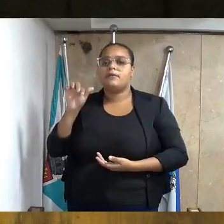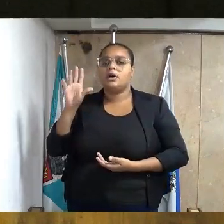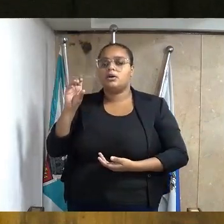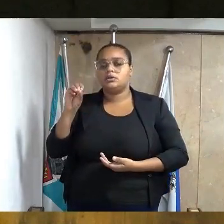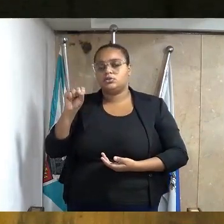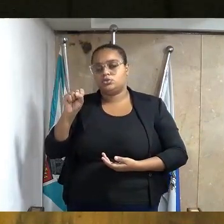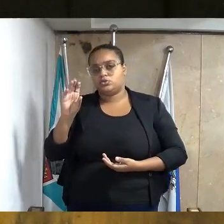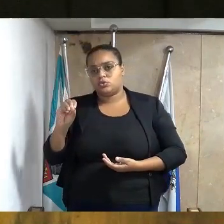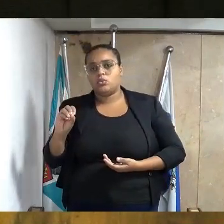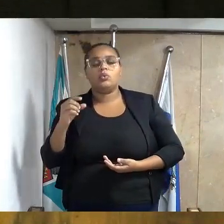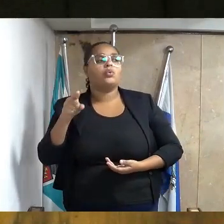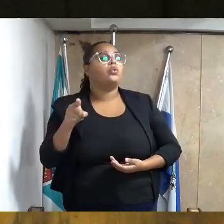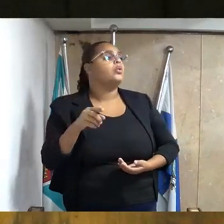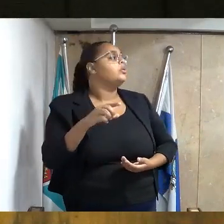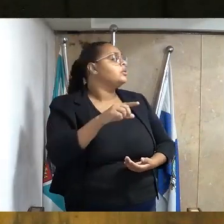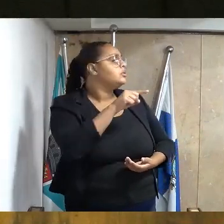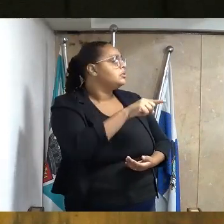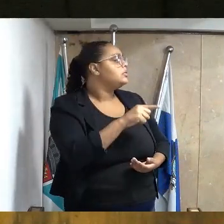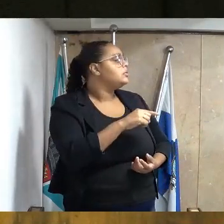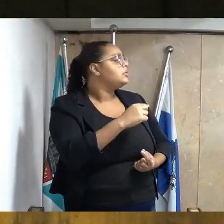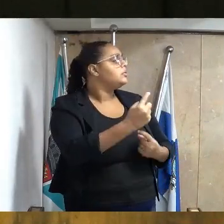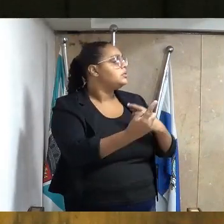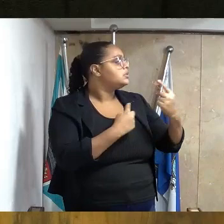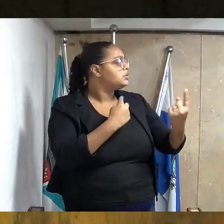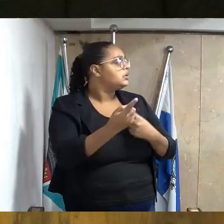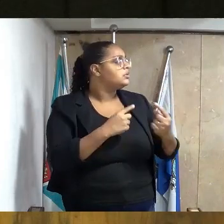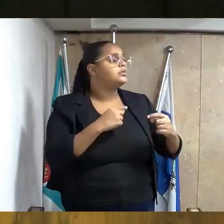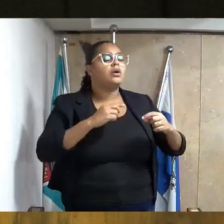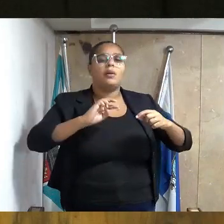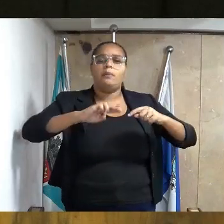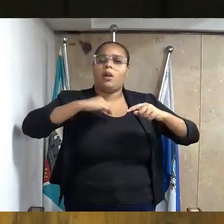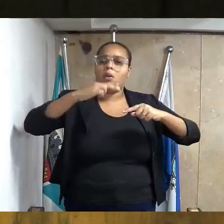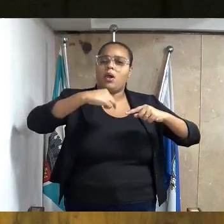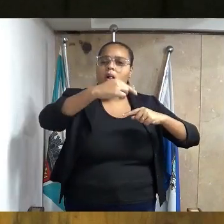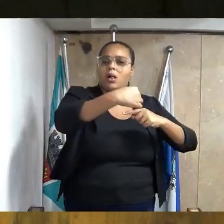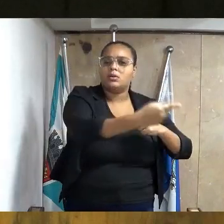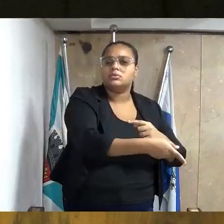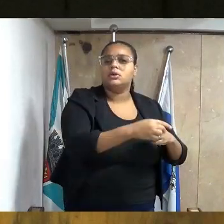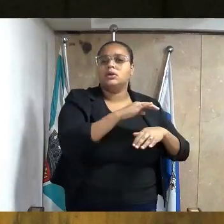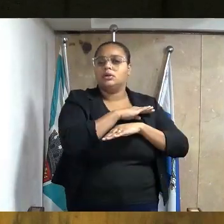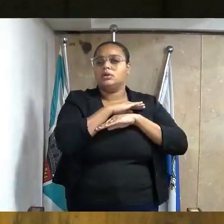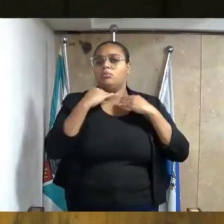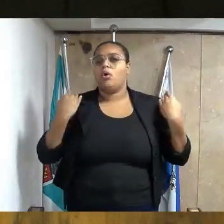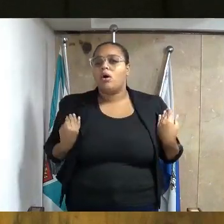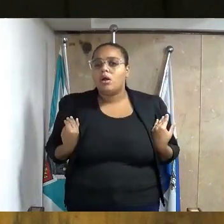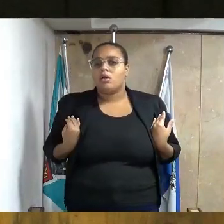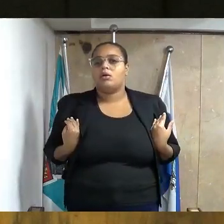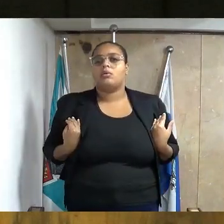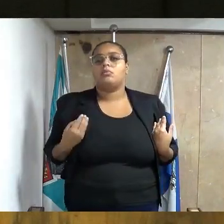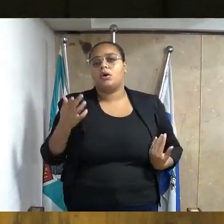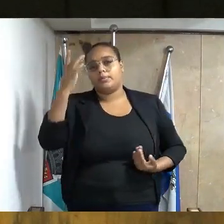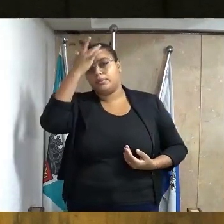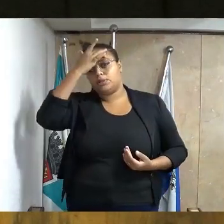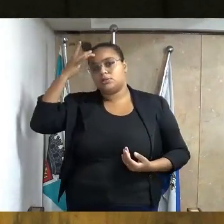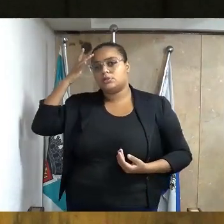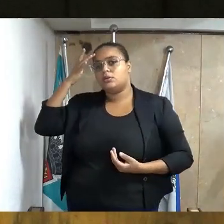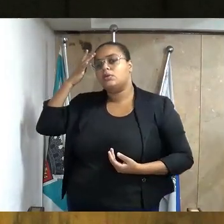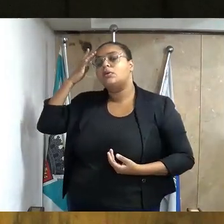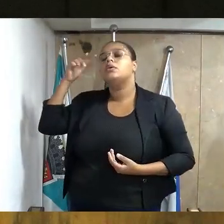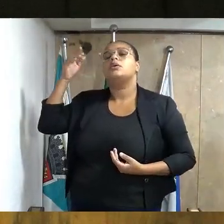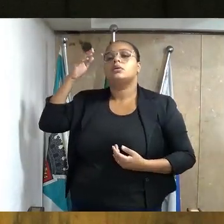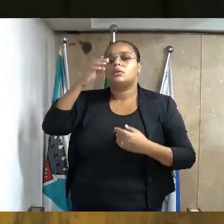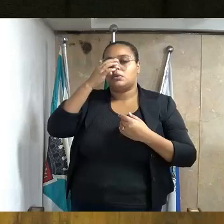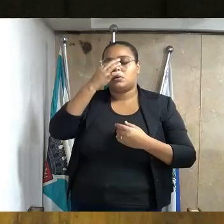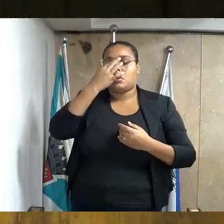ele sofreu um acidente ali na Avenida Brasil. O carro capotou e veio a óbito. Uma outra pessoa ontem sofreu um acidente